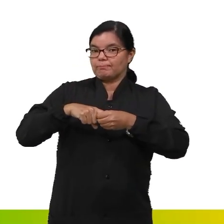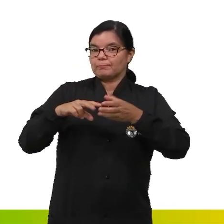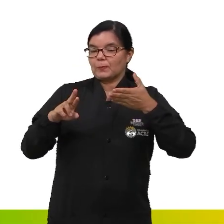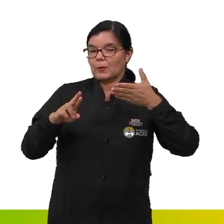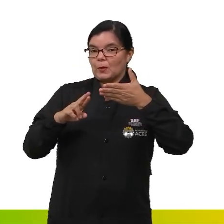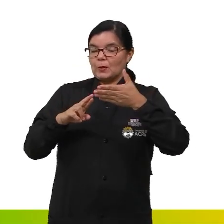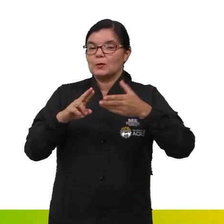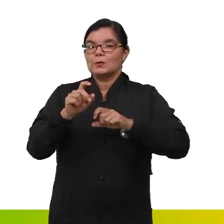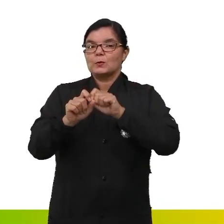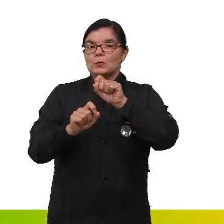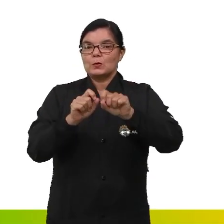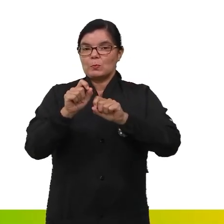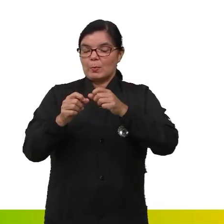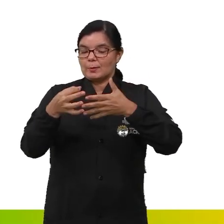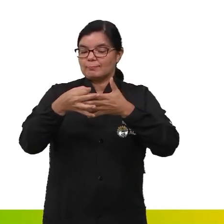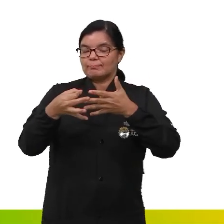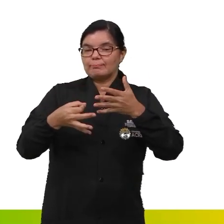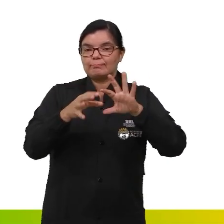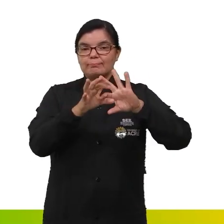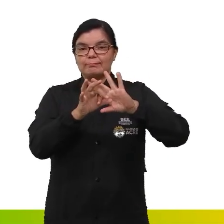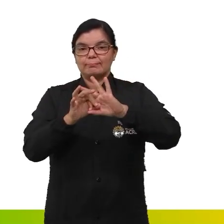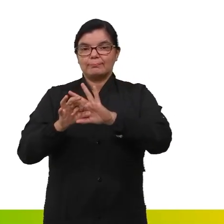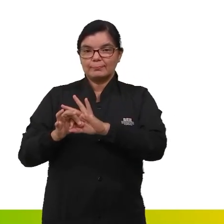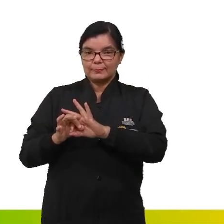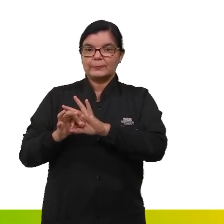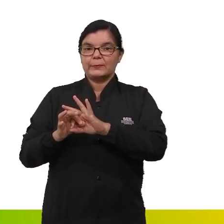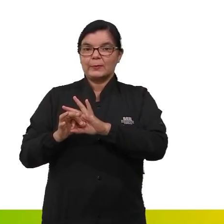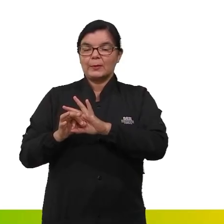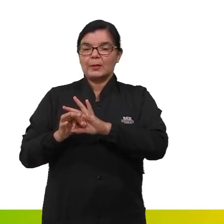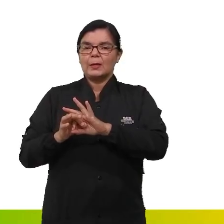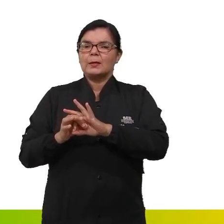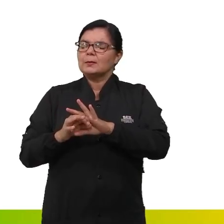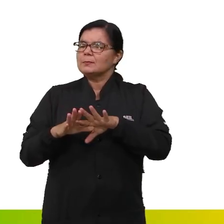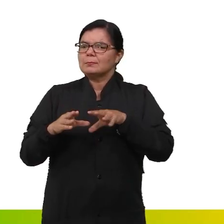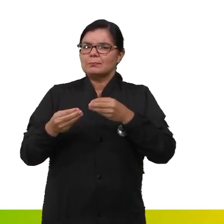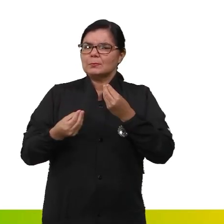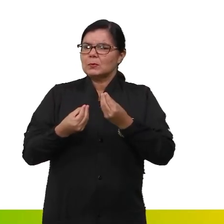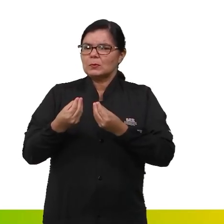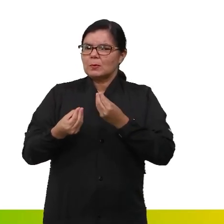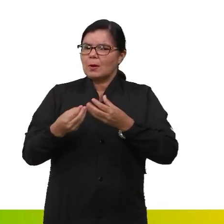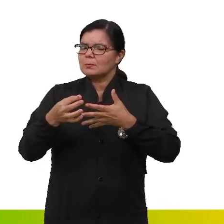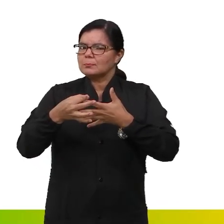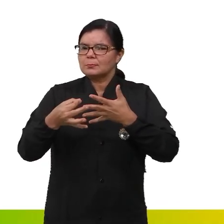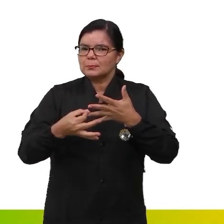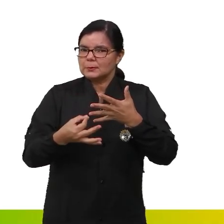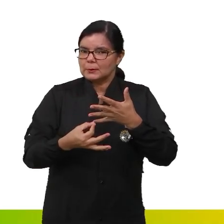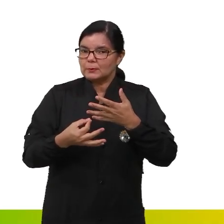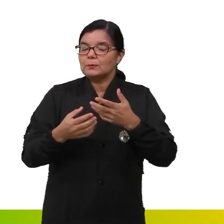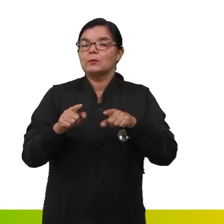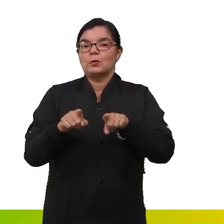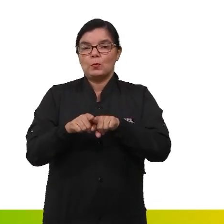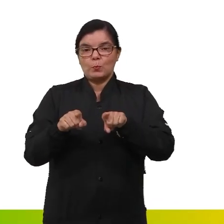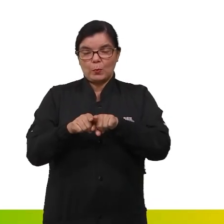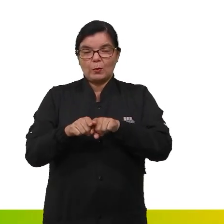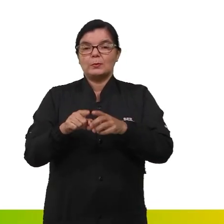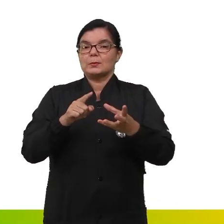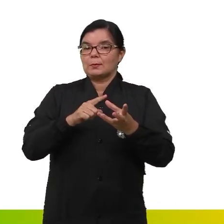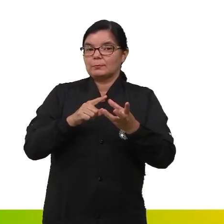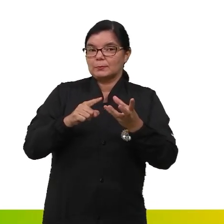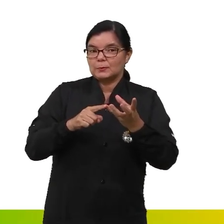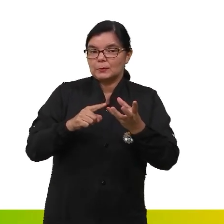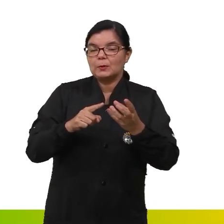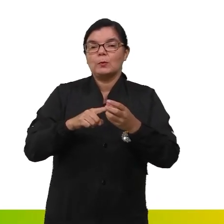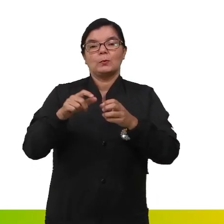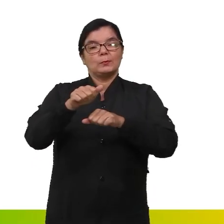referente por meio de um elemento coesivo. Então, quais são esses elementos? Pode ser um artigo, pode ser